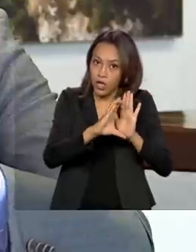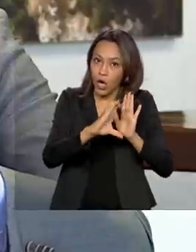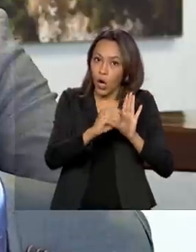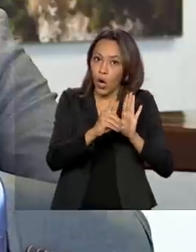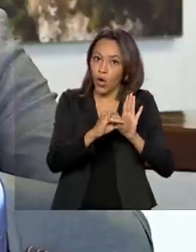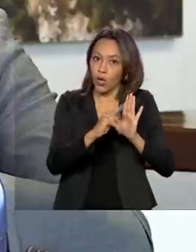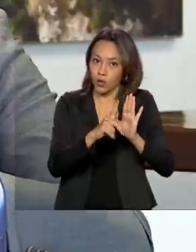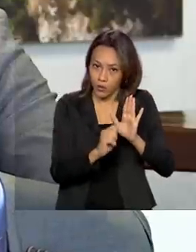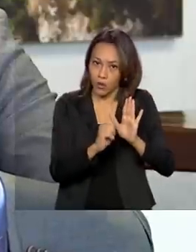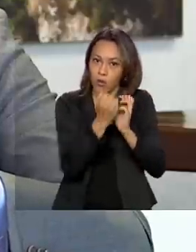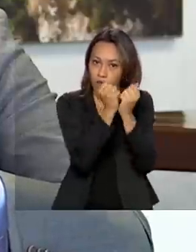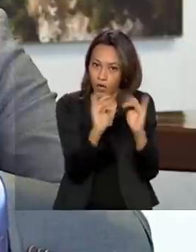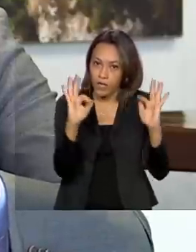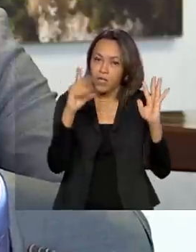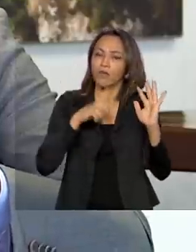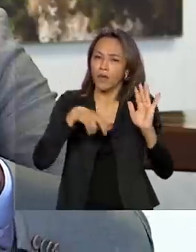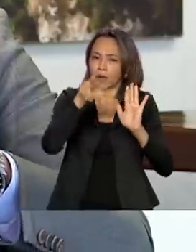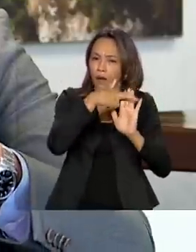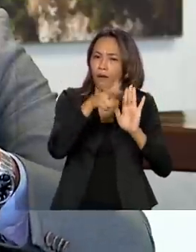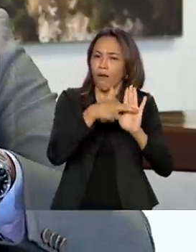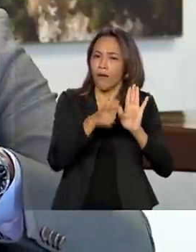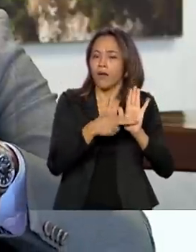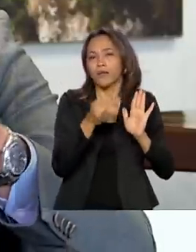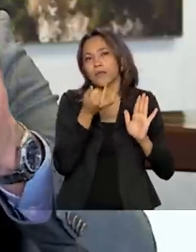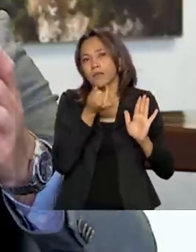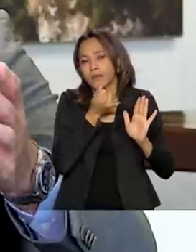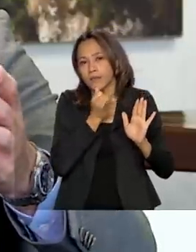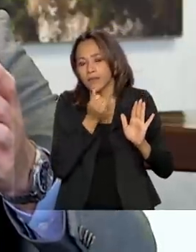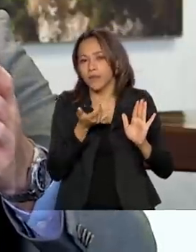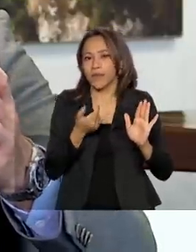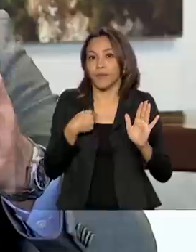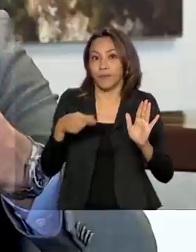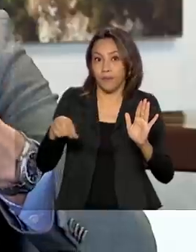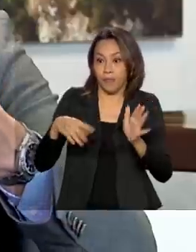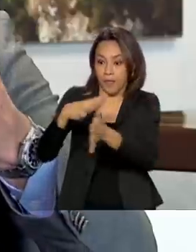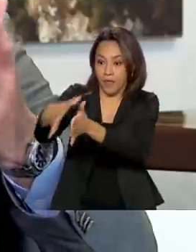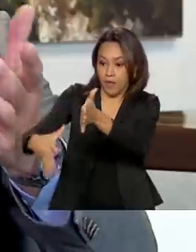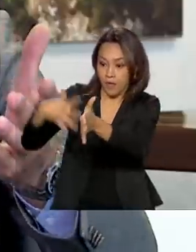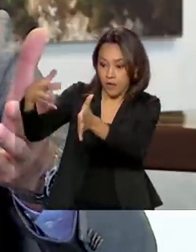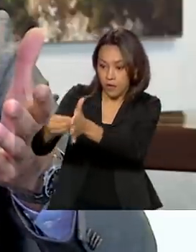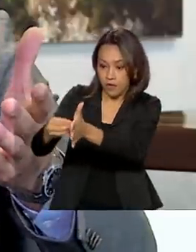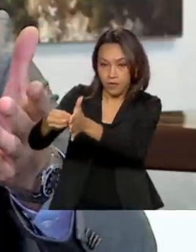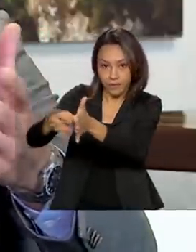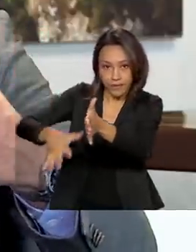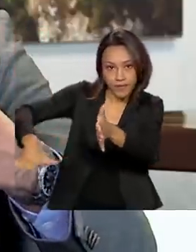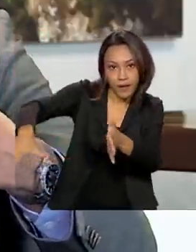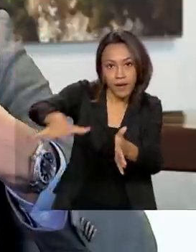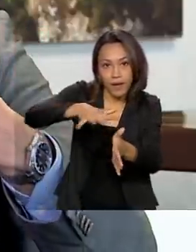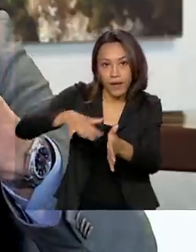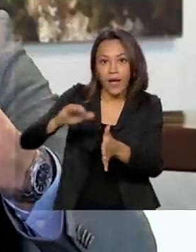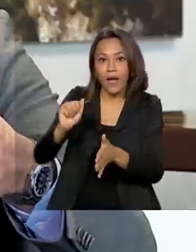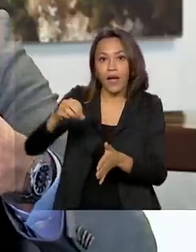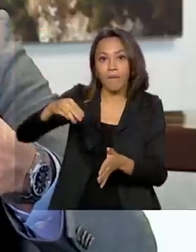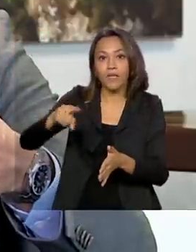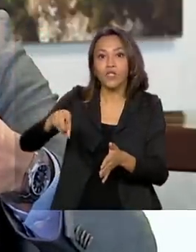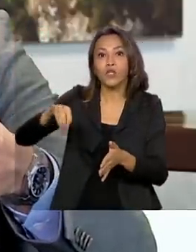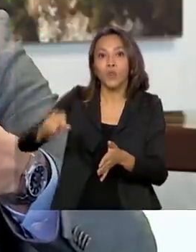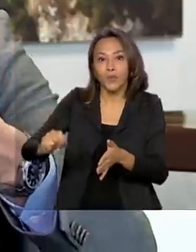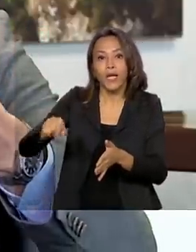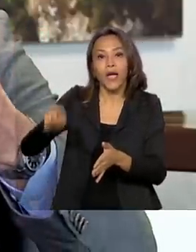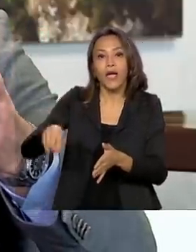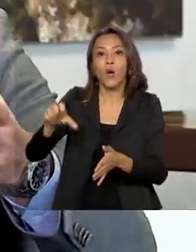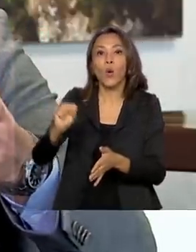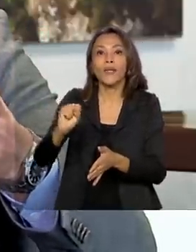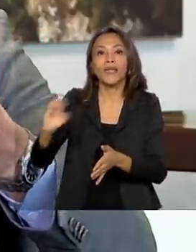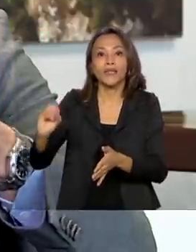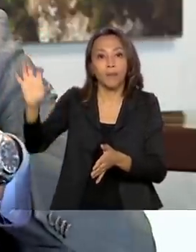tem alguns parâmetros ambientais que são, por exemplo, a reserva legal, que no caso da Amazônia é de 80% da